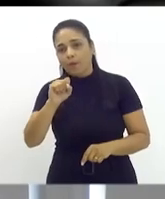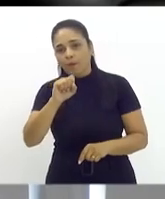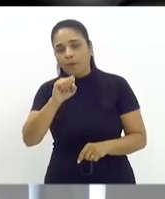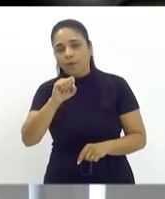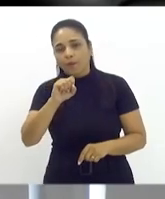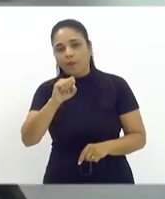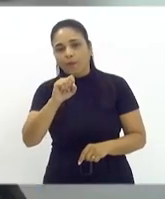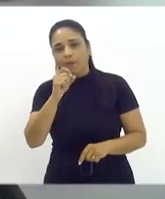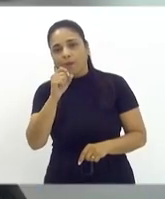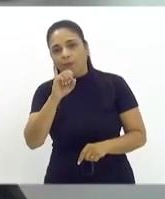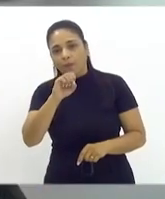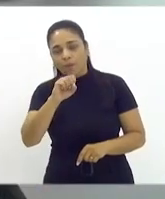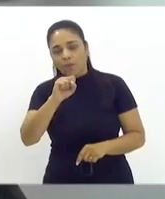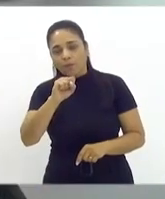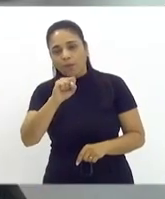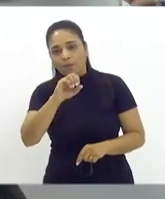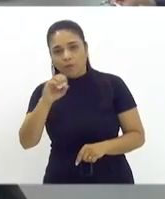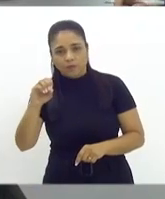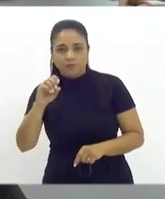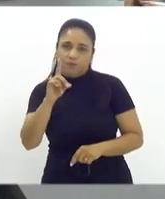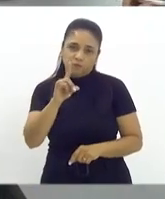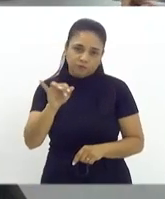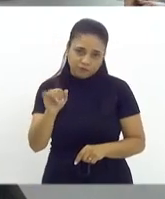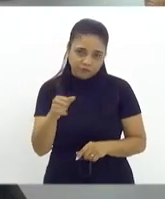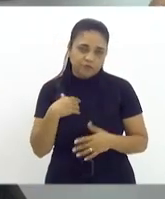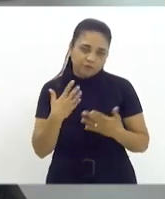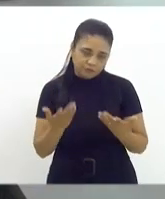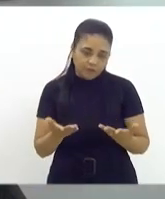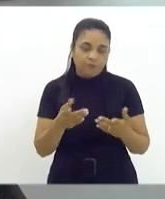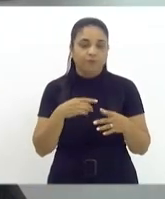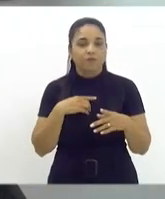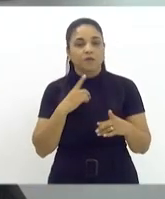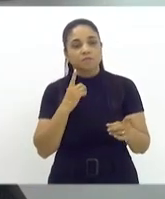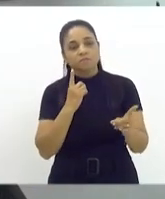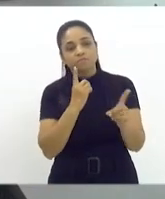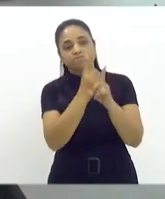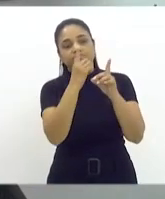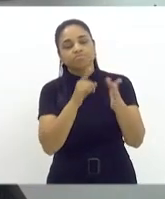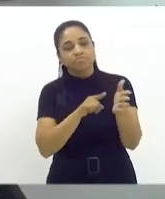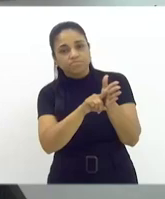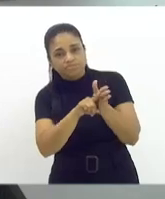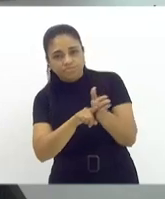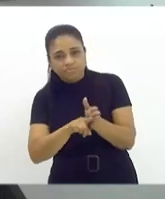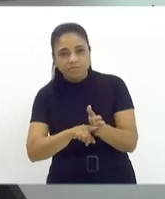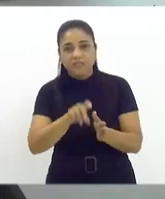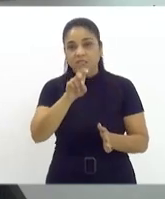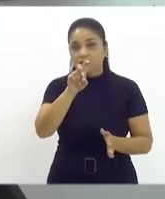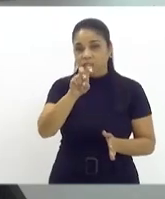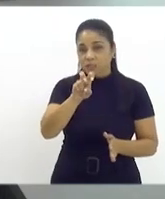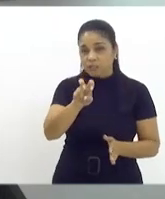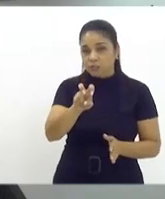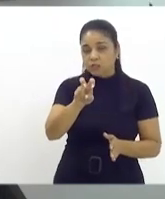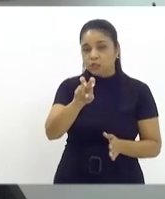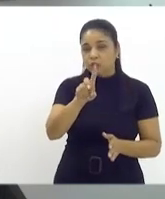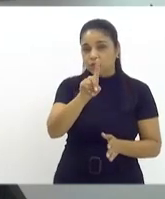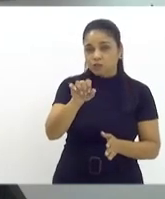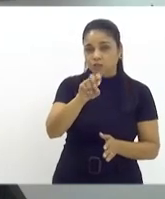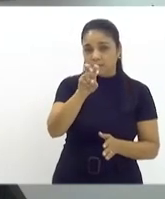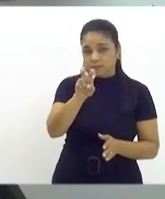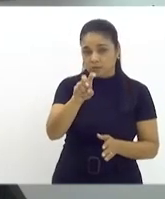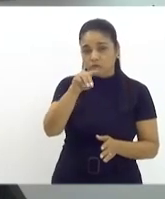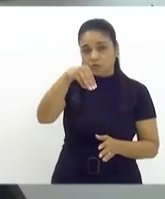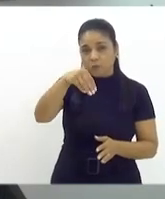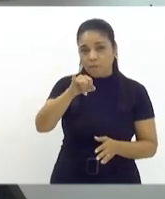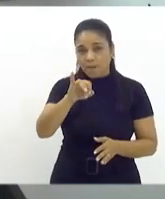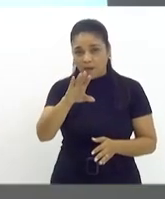adiante ela foi de Cinco de Maio de 2022 E aí nós não trabalhamos com